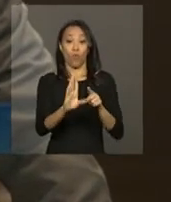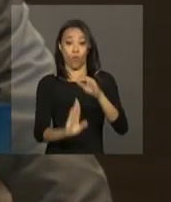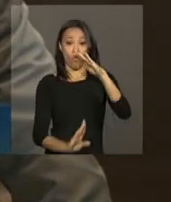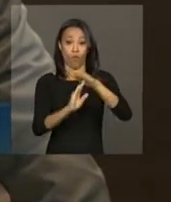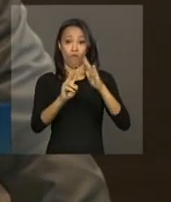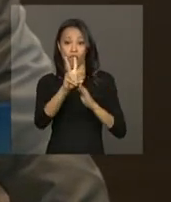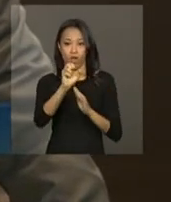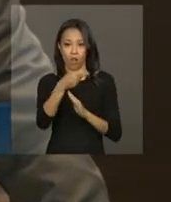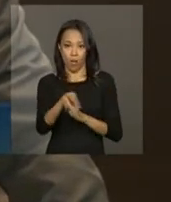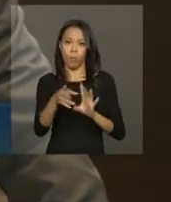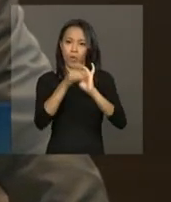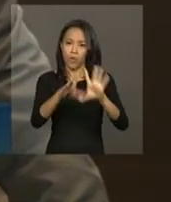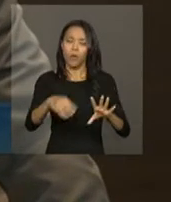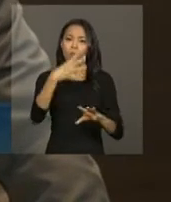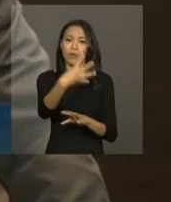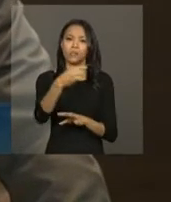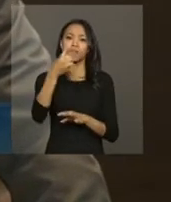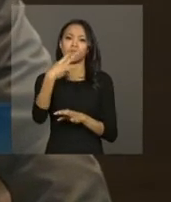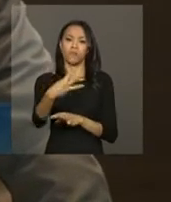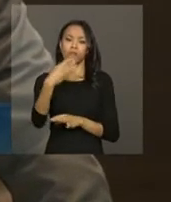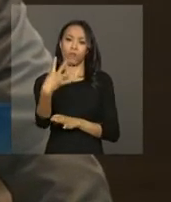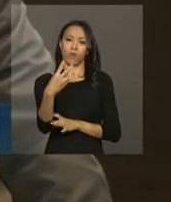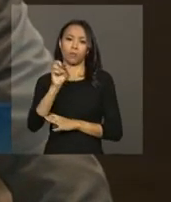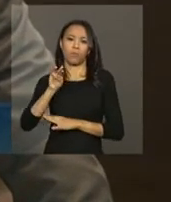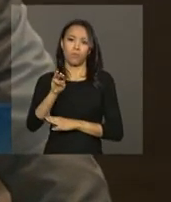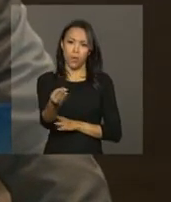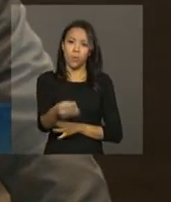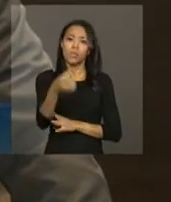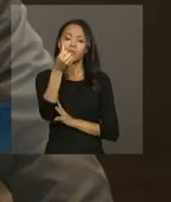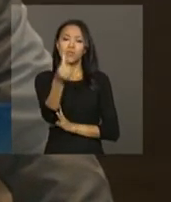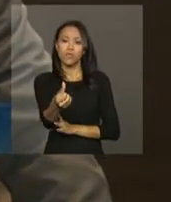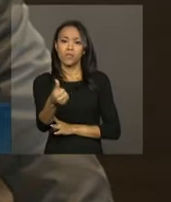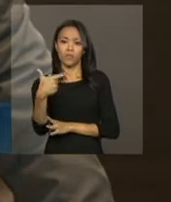permitida igual a 434 milhões